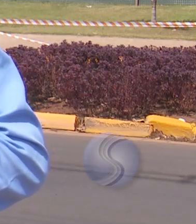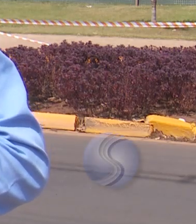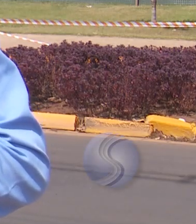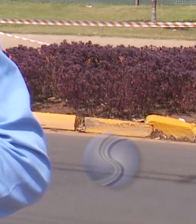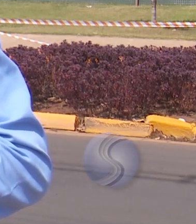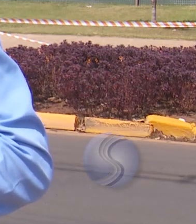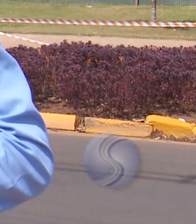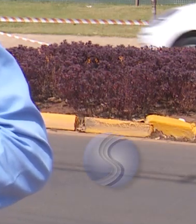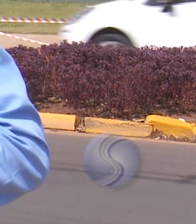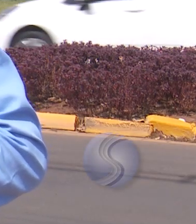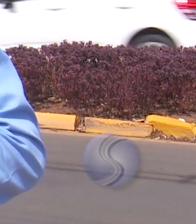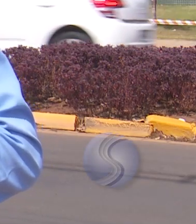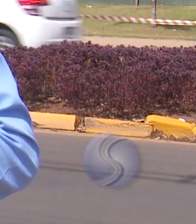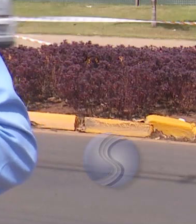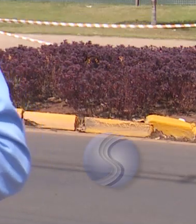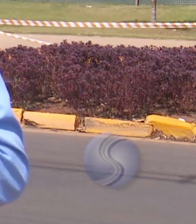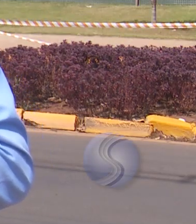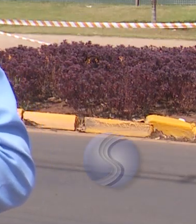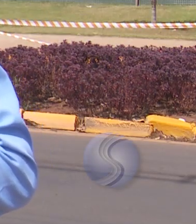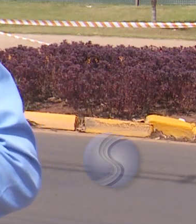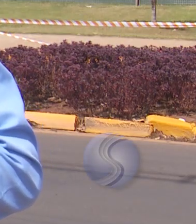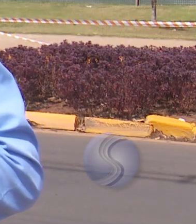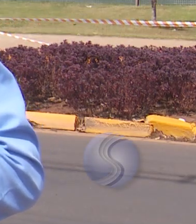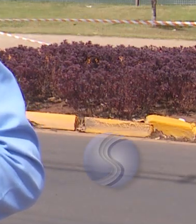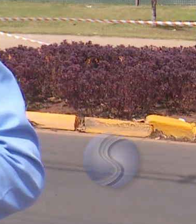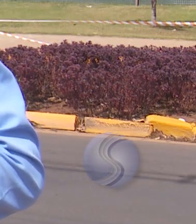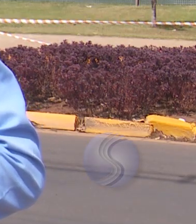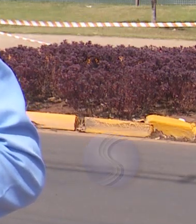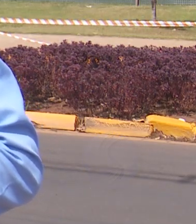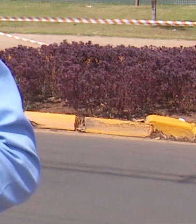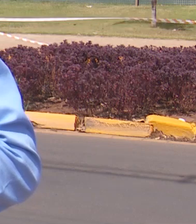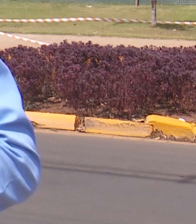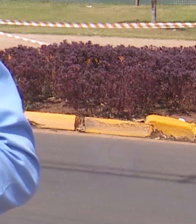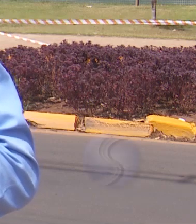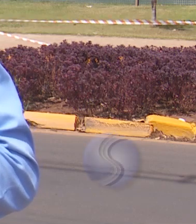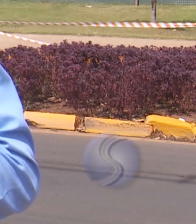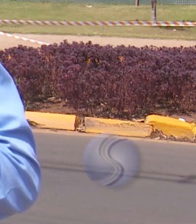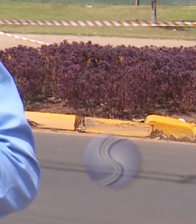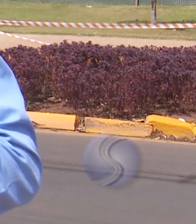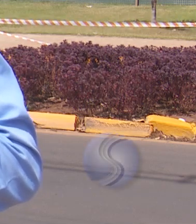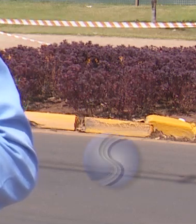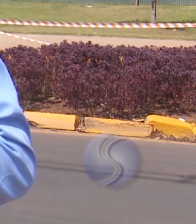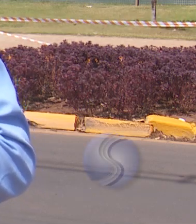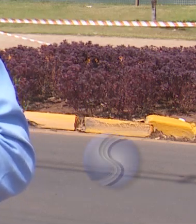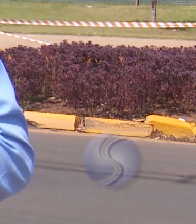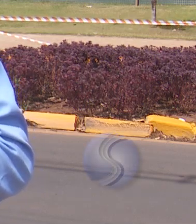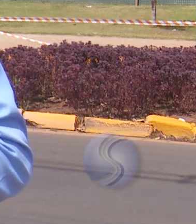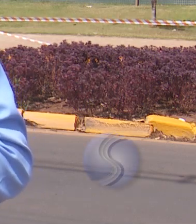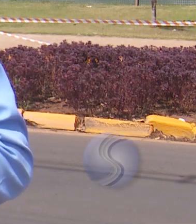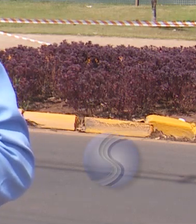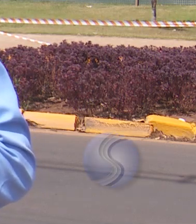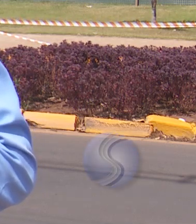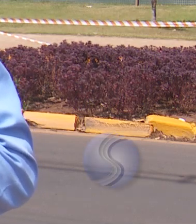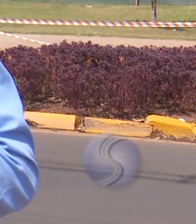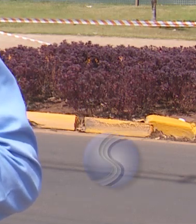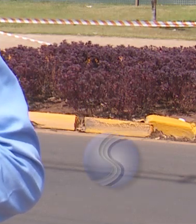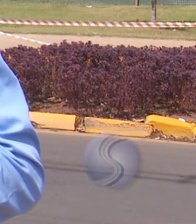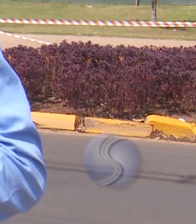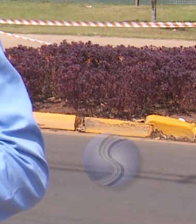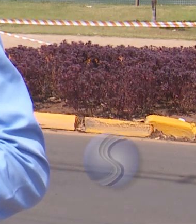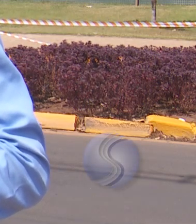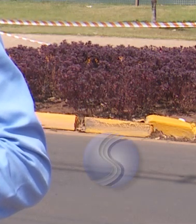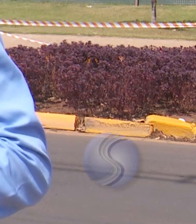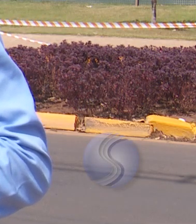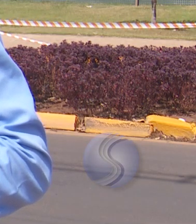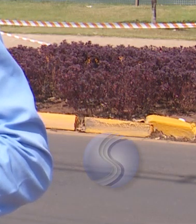Soegas, a Secretaria Municipal de Saúde informou hoje pela manhã, através de uma transmissão nas redes sociais, os números atualizados do coronavírus aqui